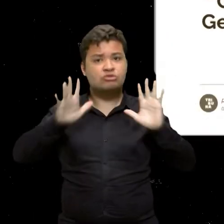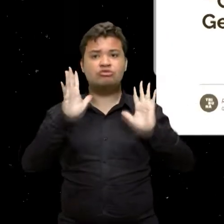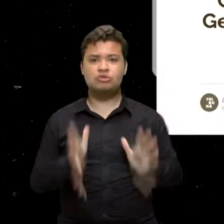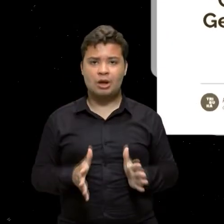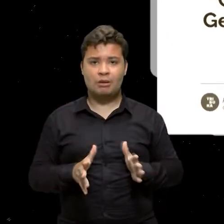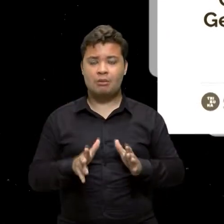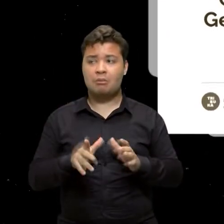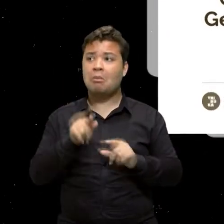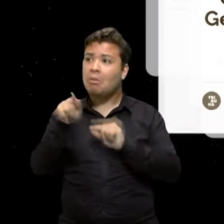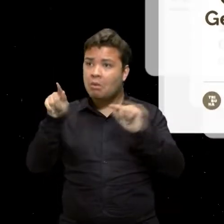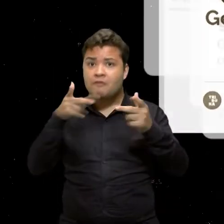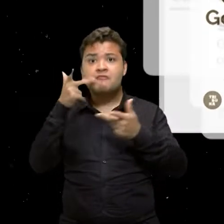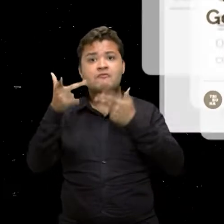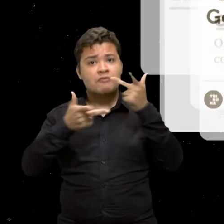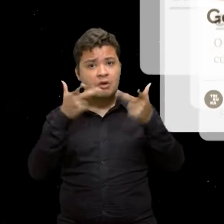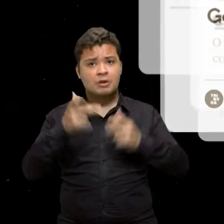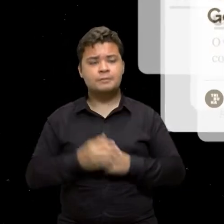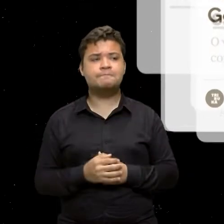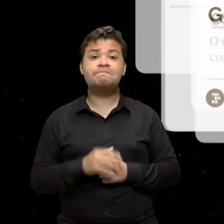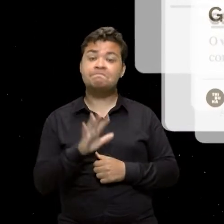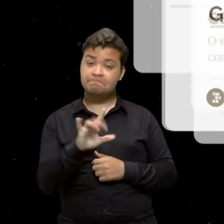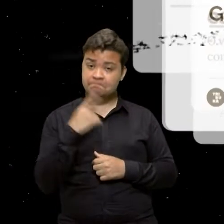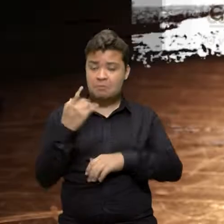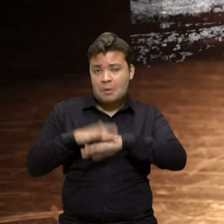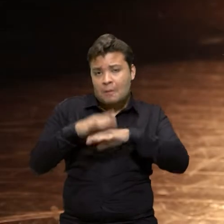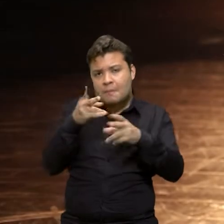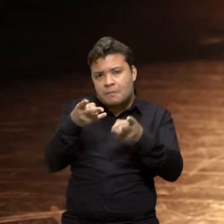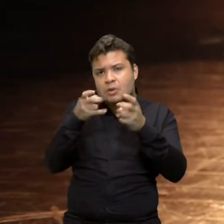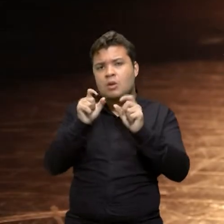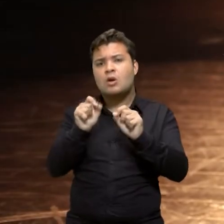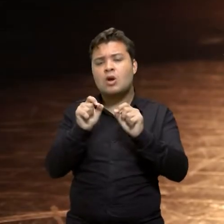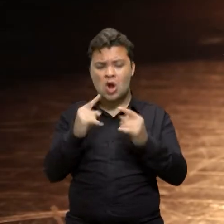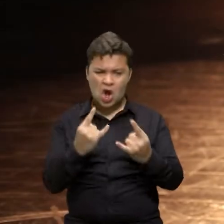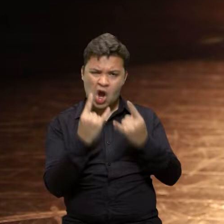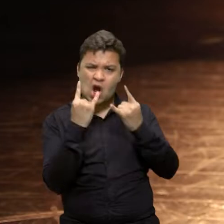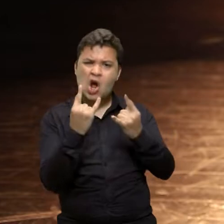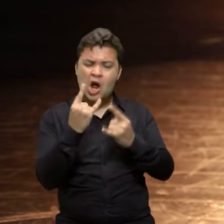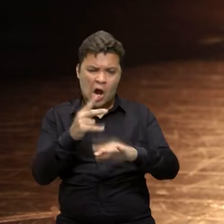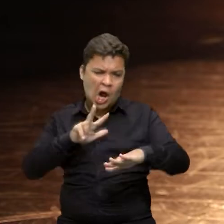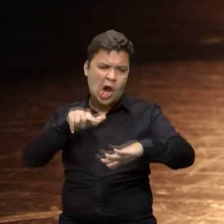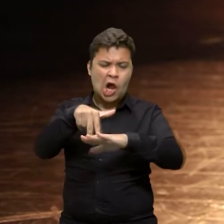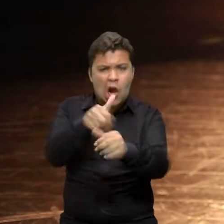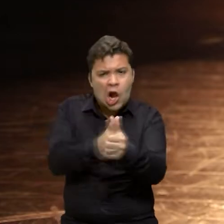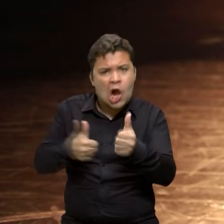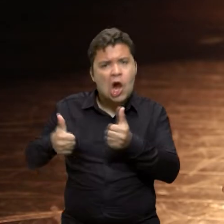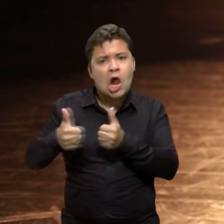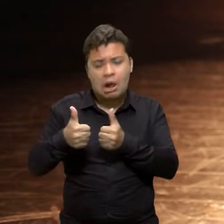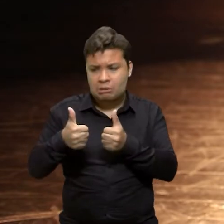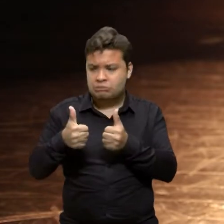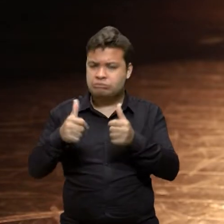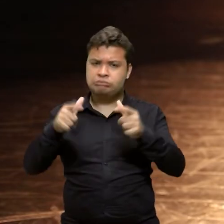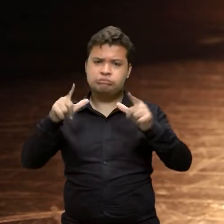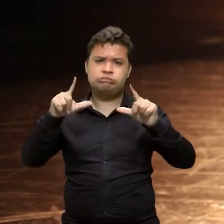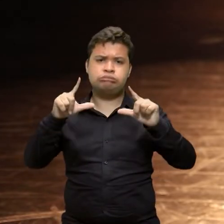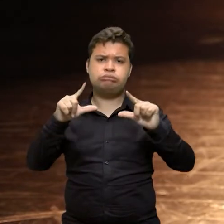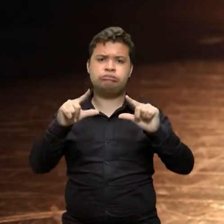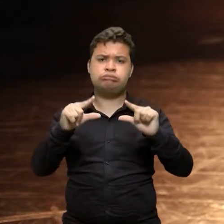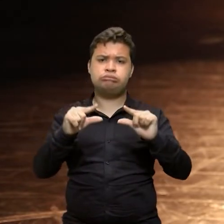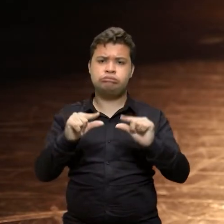que o ritmo está morto e enterrado. A gente tem vários indícios que demonstram que esse protagonismo do rock